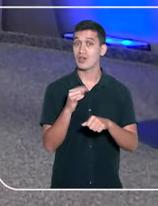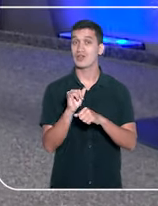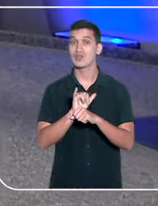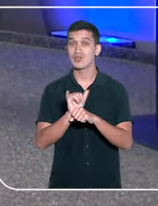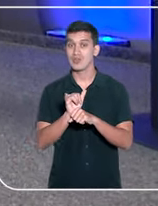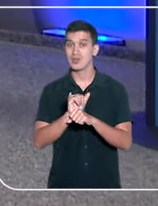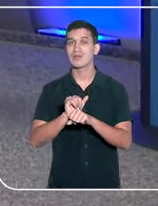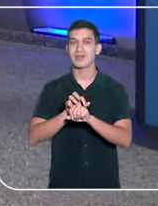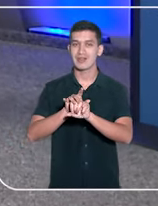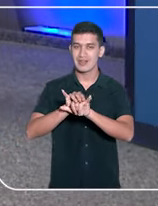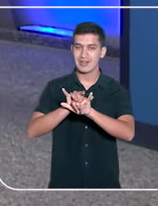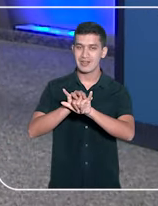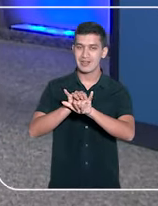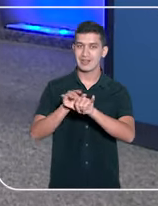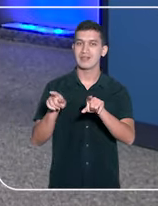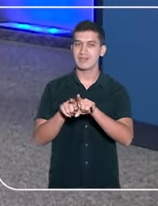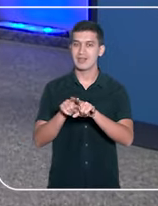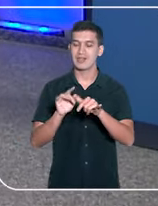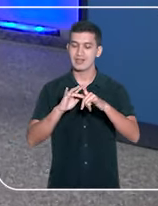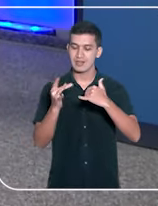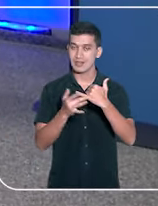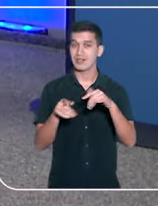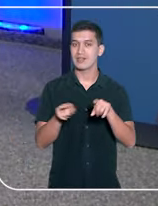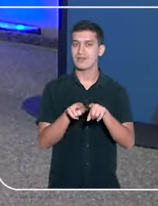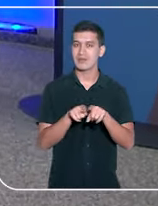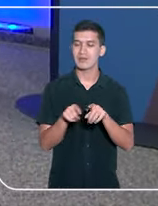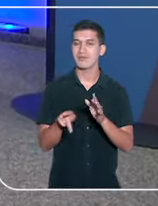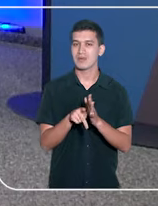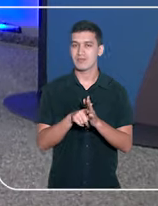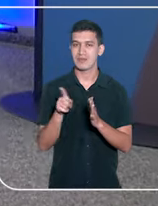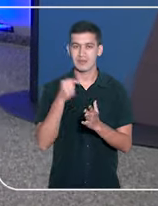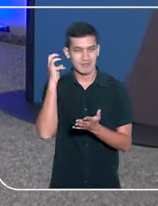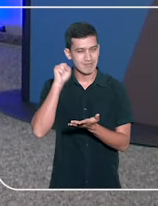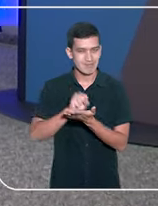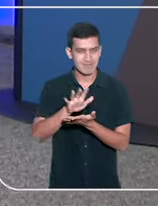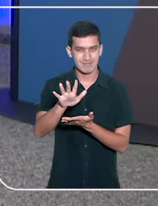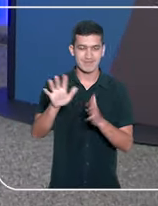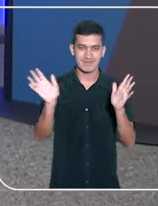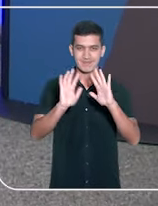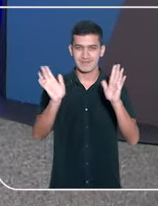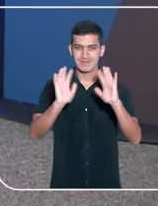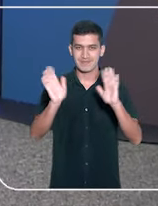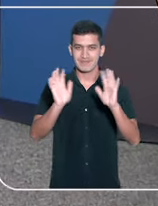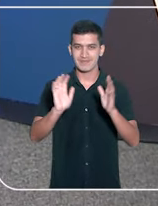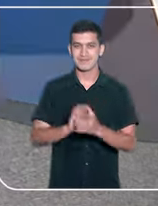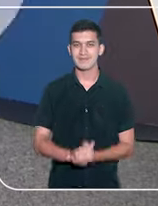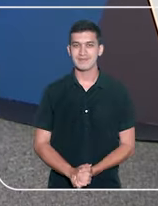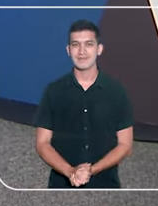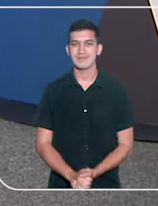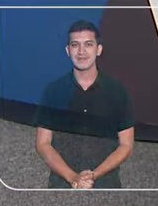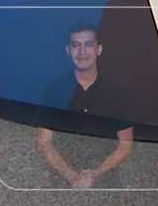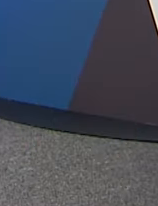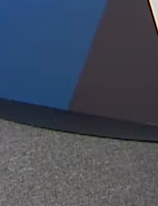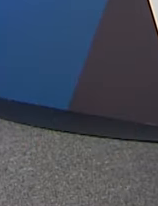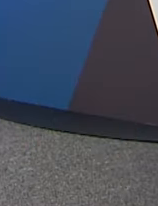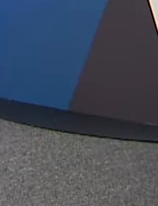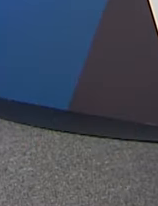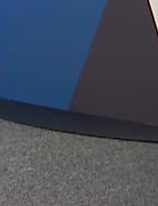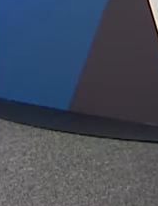no YouTube nas redes sociais e no podcast do STJ até a próxima tchau